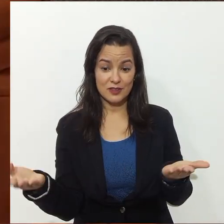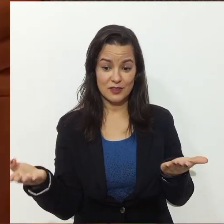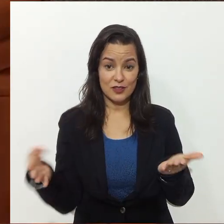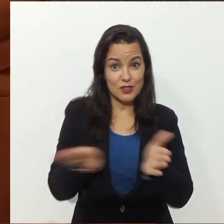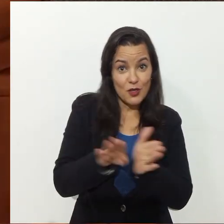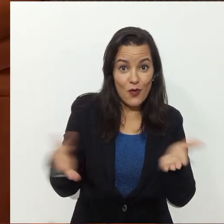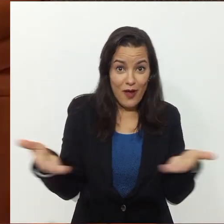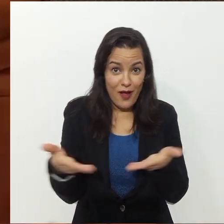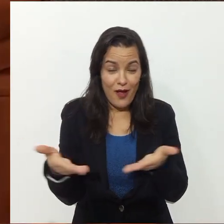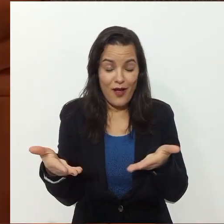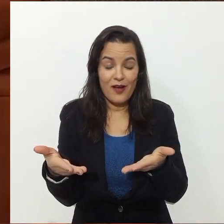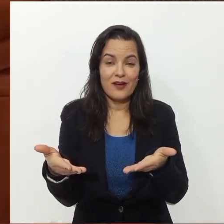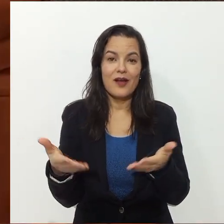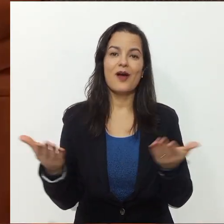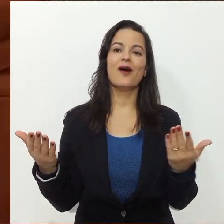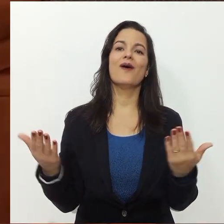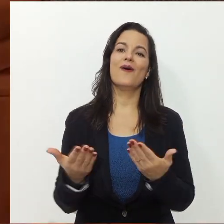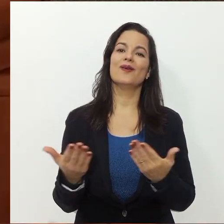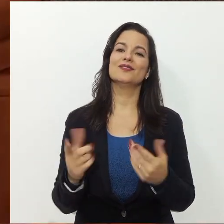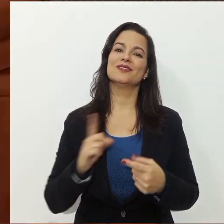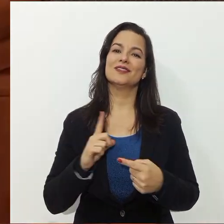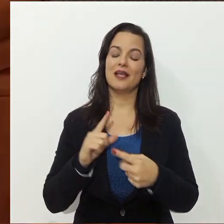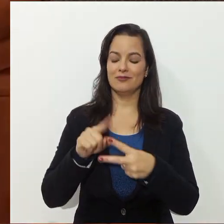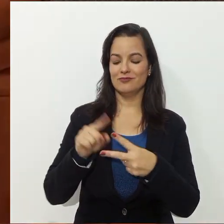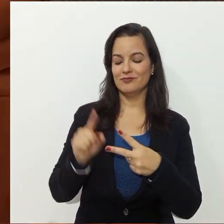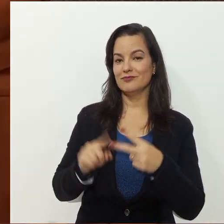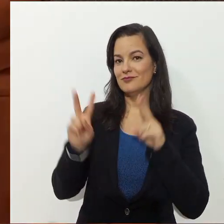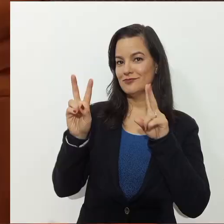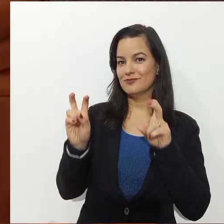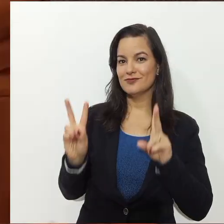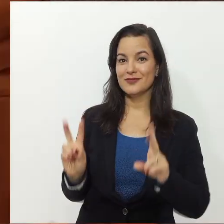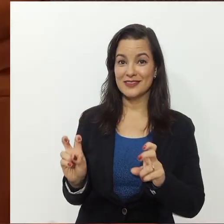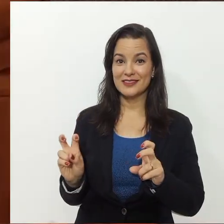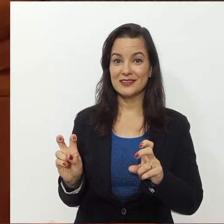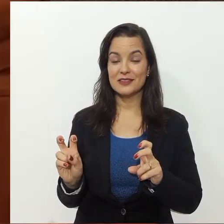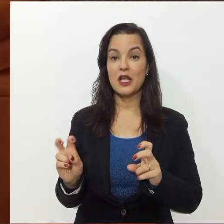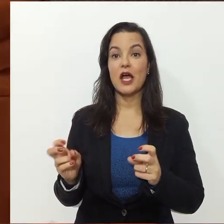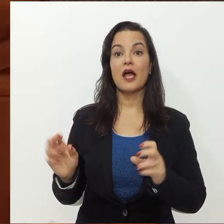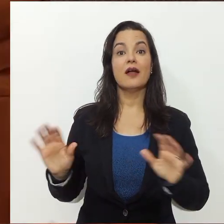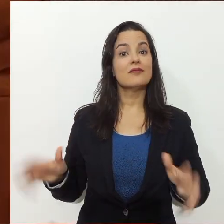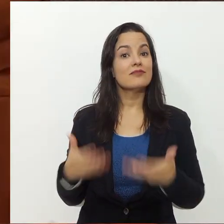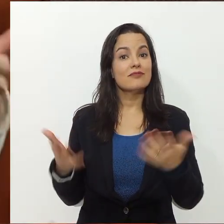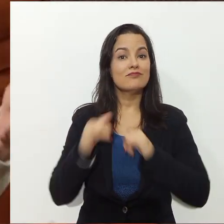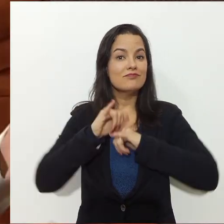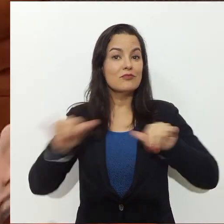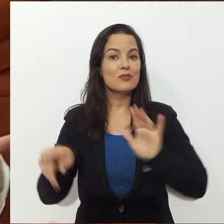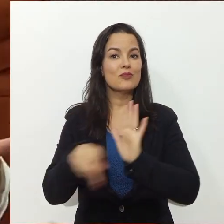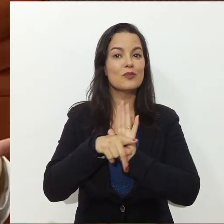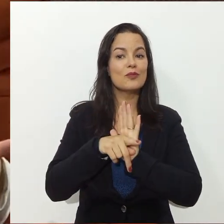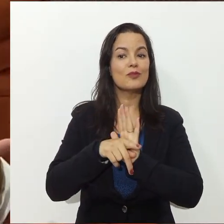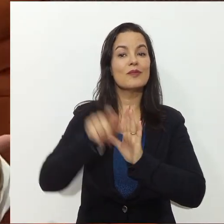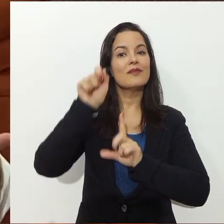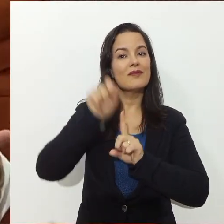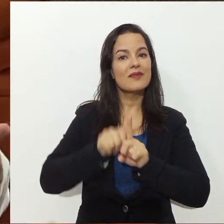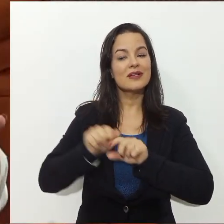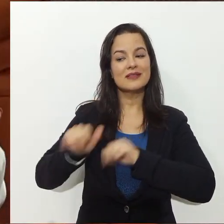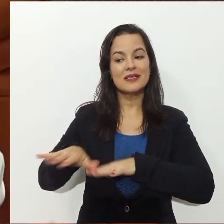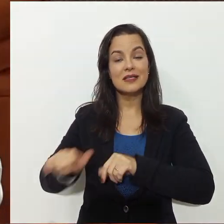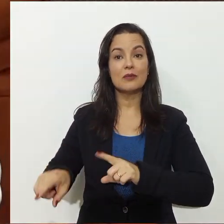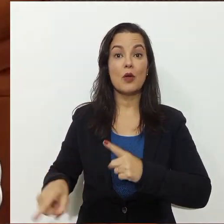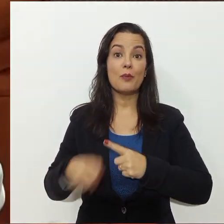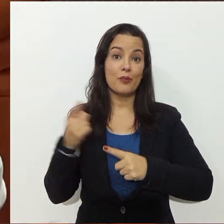estamos embarcando em duas campanhas de extrema importância que fazem parte aí desse mês de setembro. No primeiro bloco, a gente falou sobre o